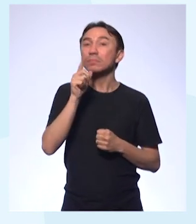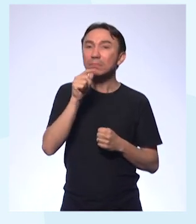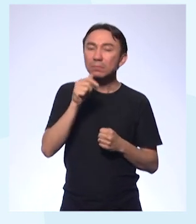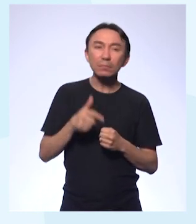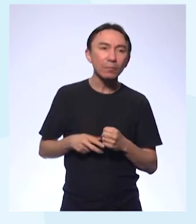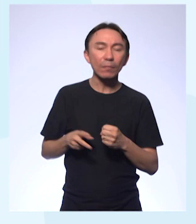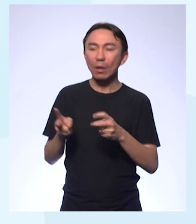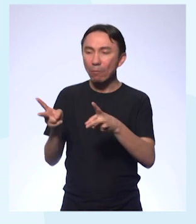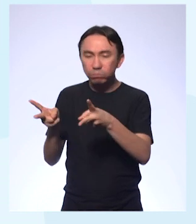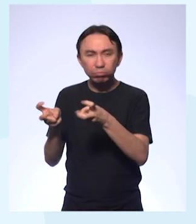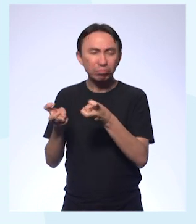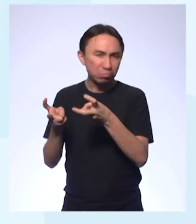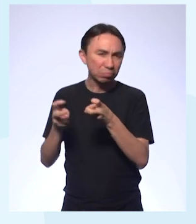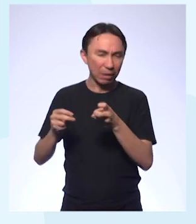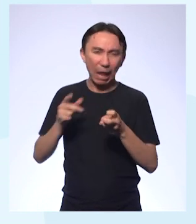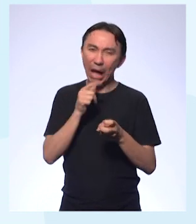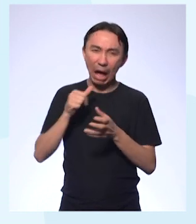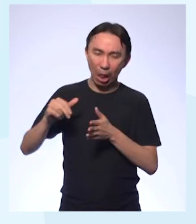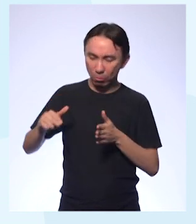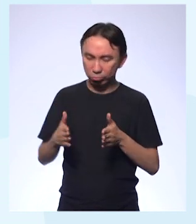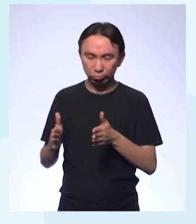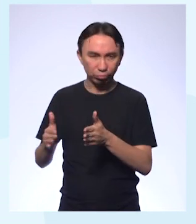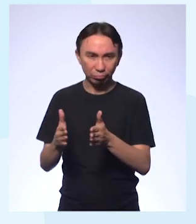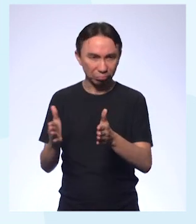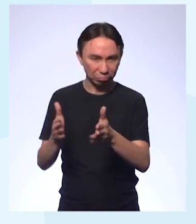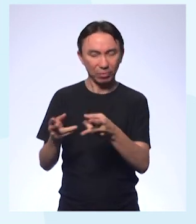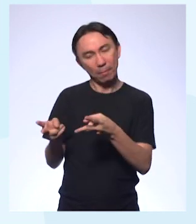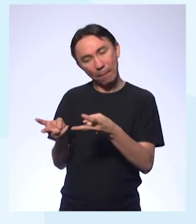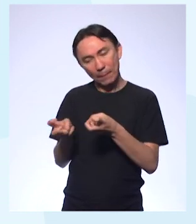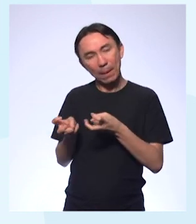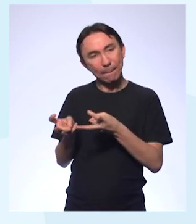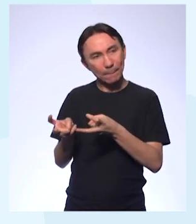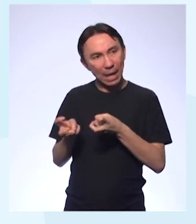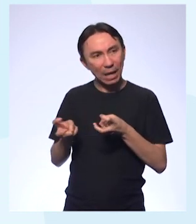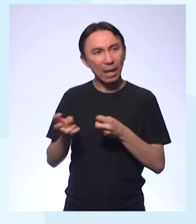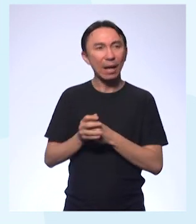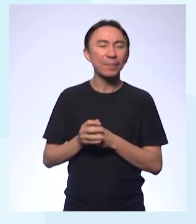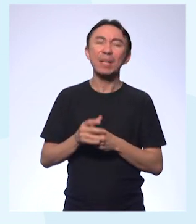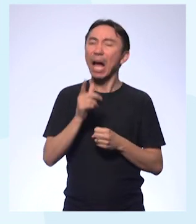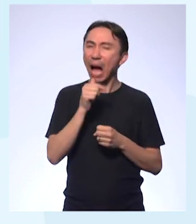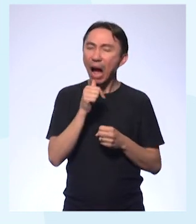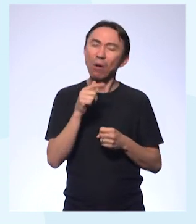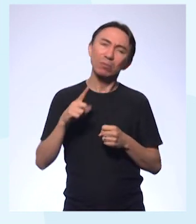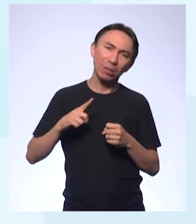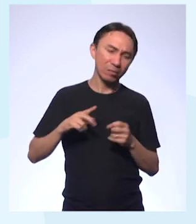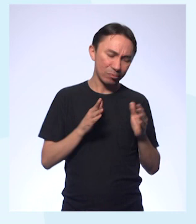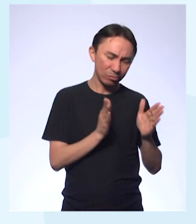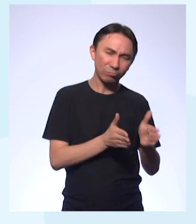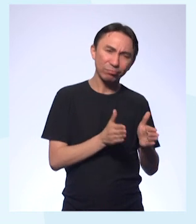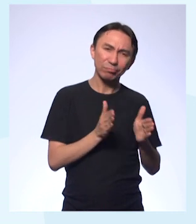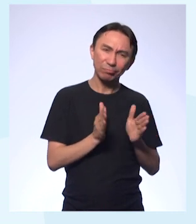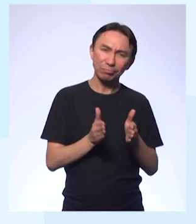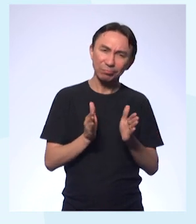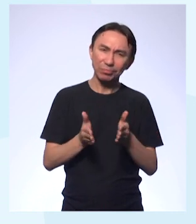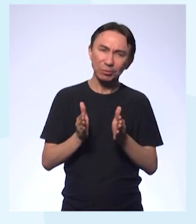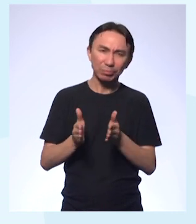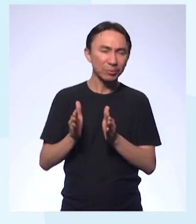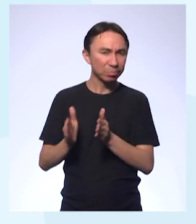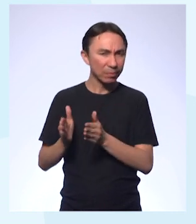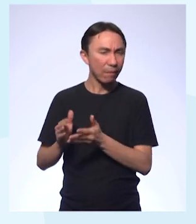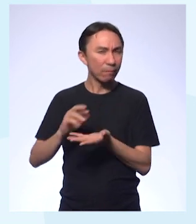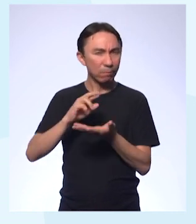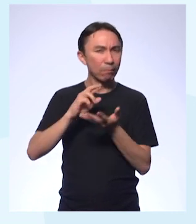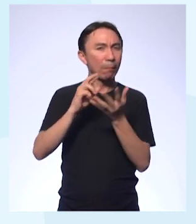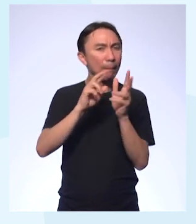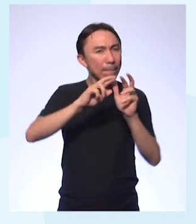né, dos rios aí. A essa água vai ter um processo, vários processos antes, mas o processo que a gente vai tratar aqui hoje, qual que